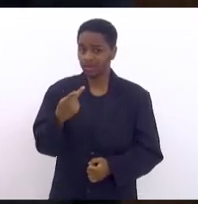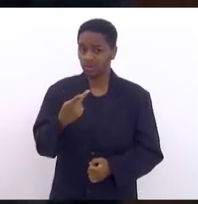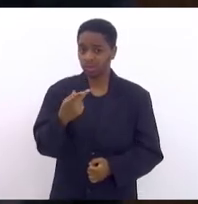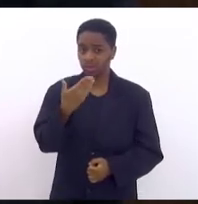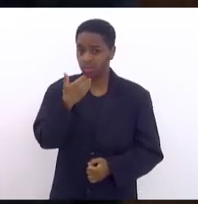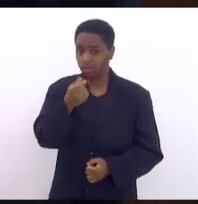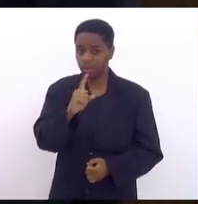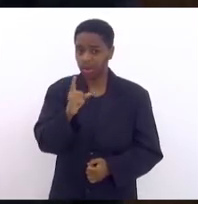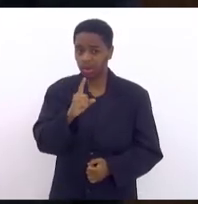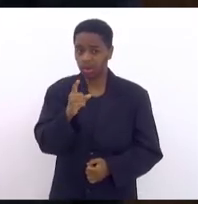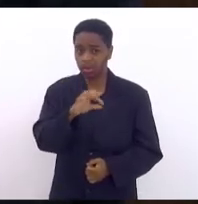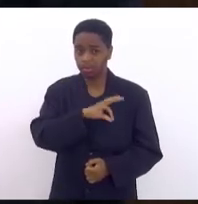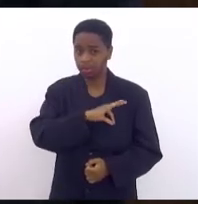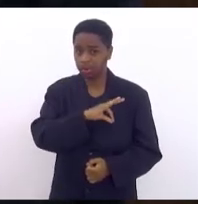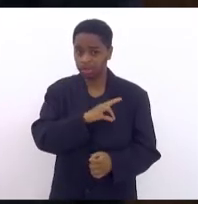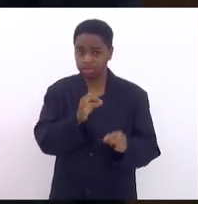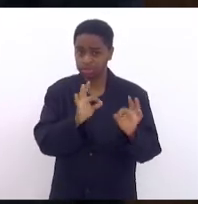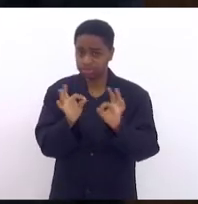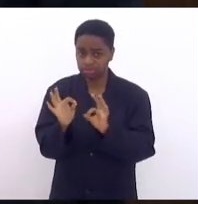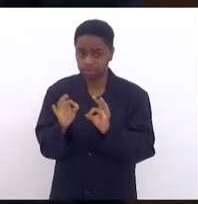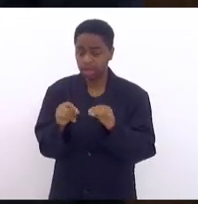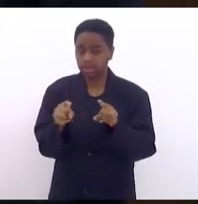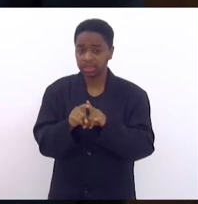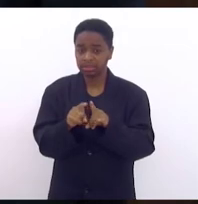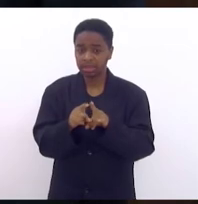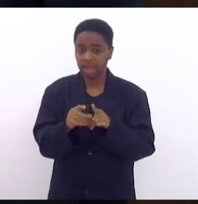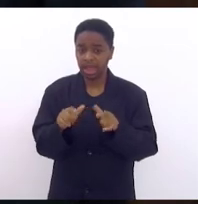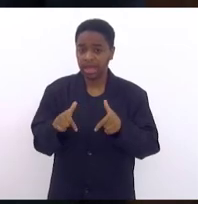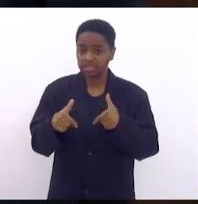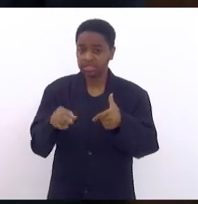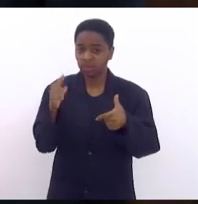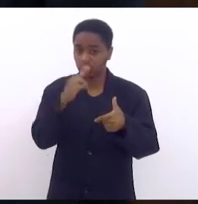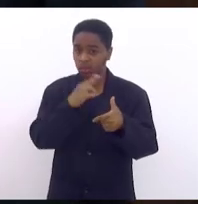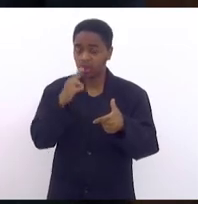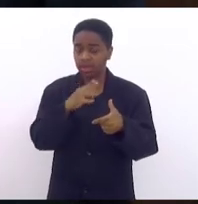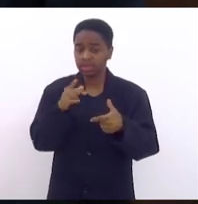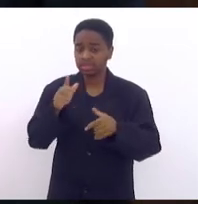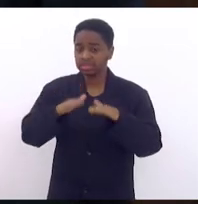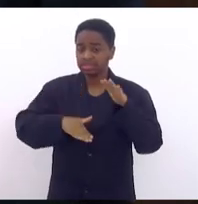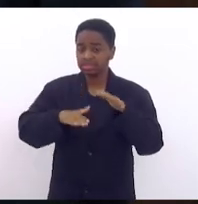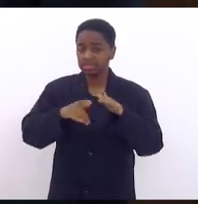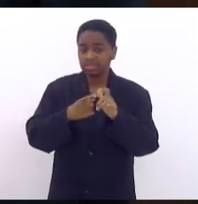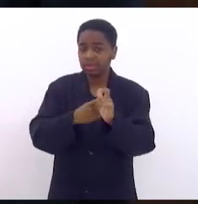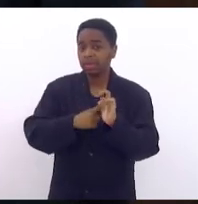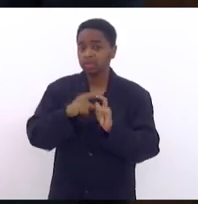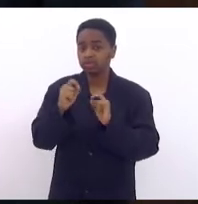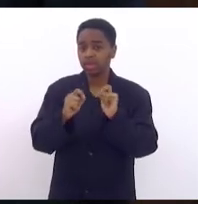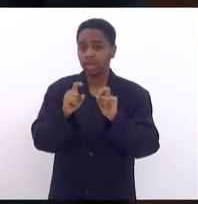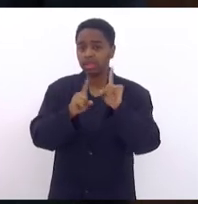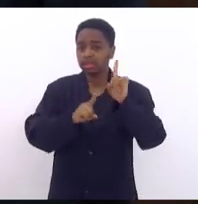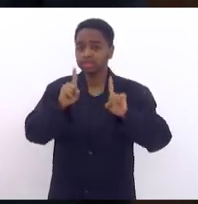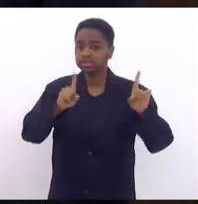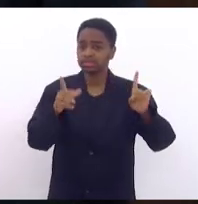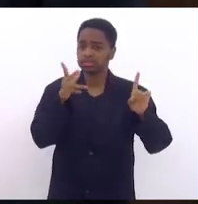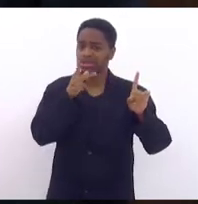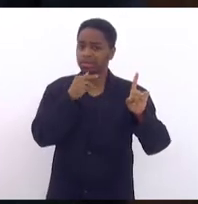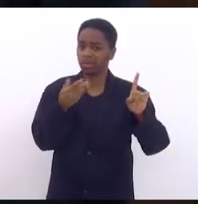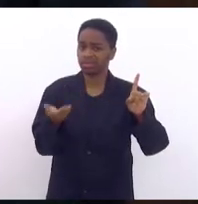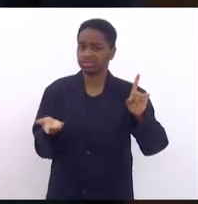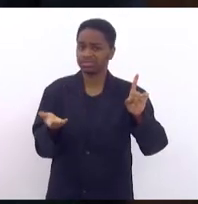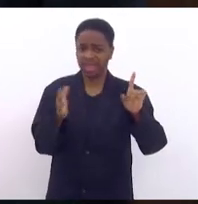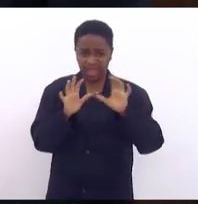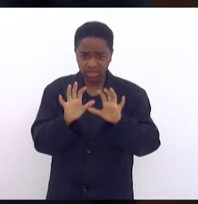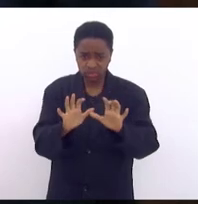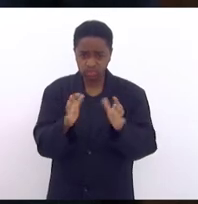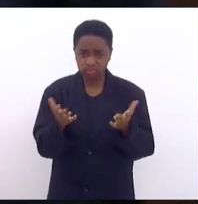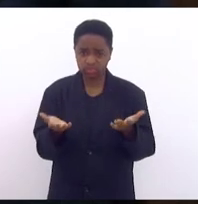reforçar e que a medida emergencial está dependendo das licitações que são demoradas. É isso?